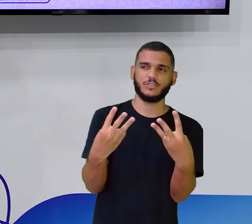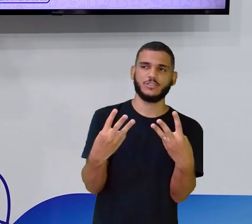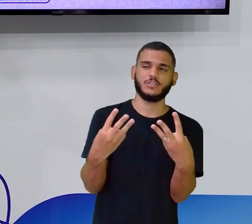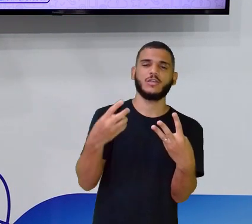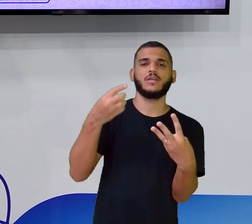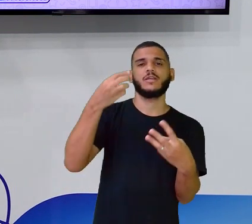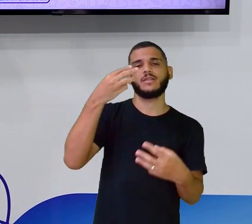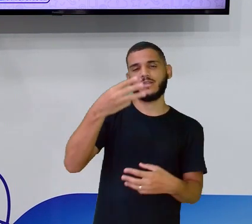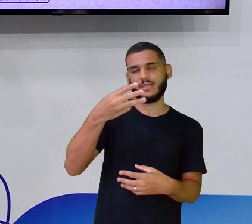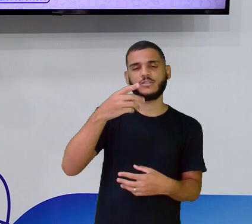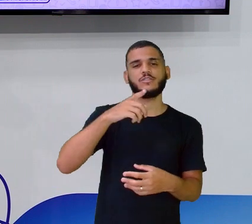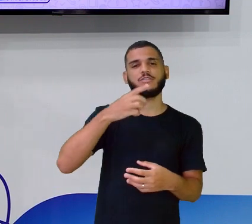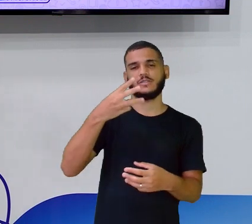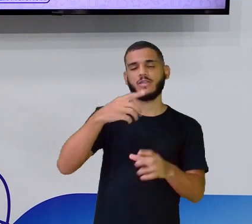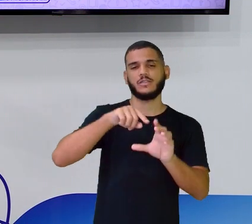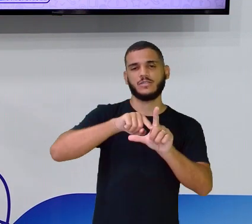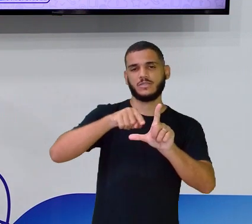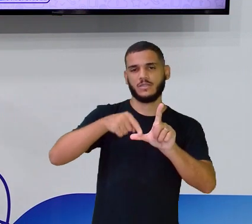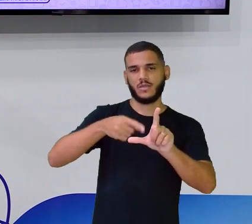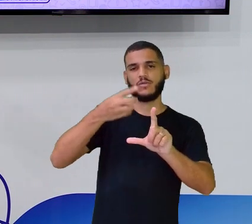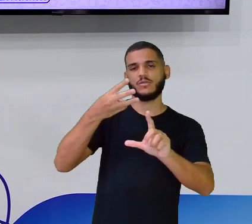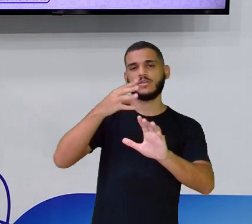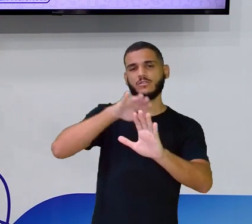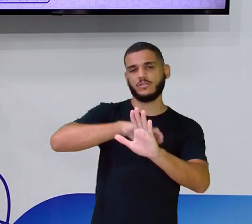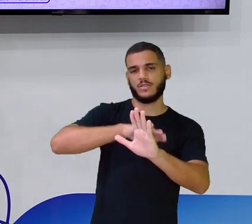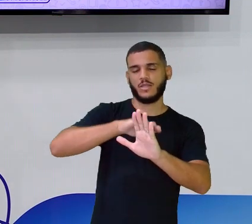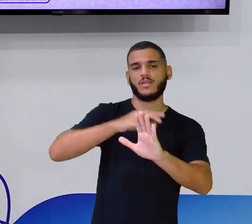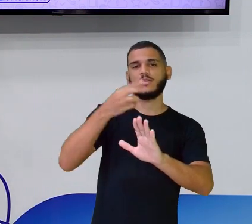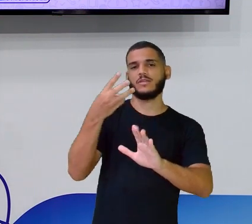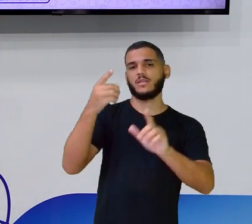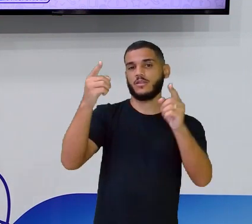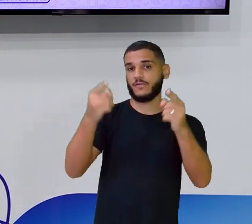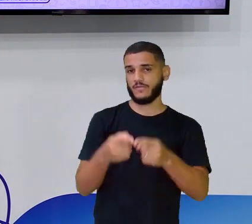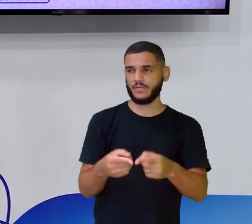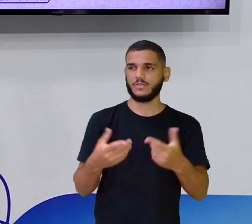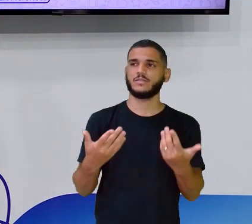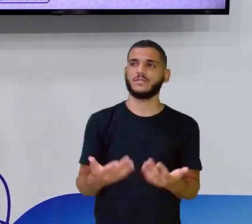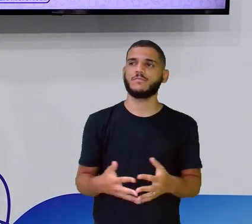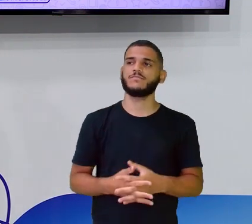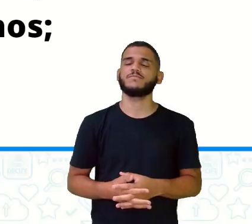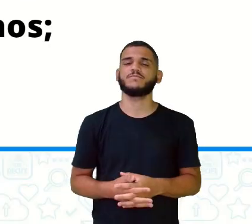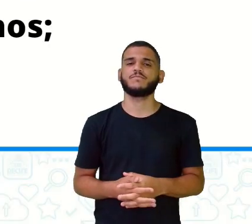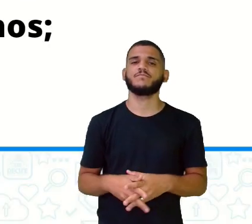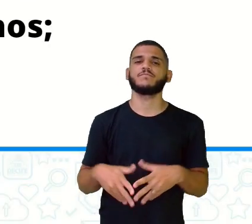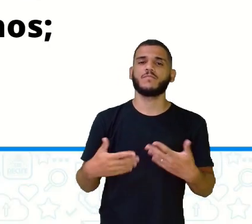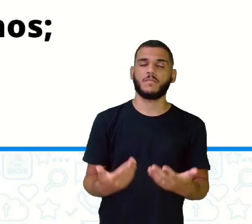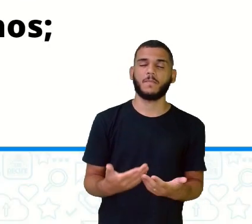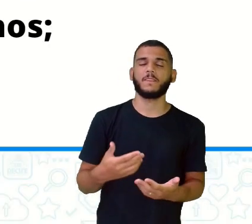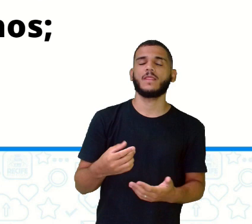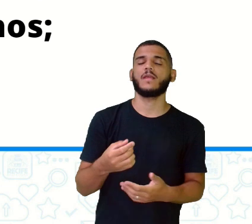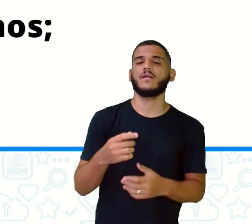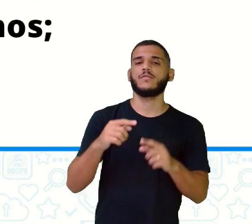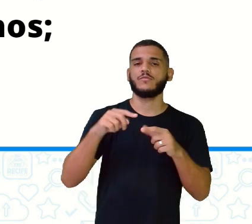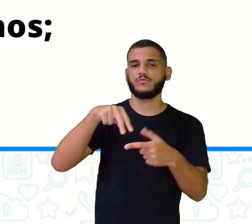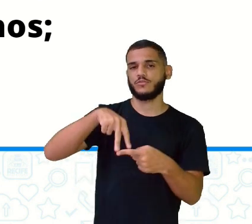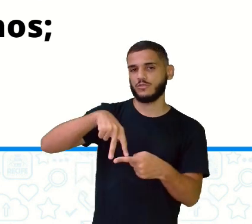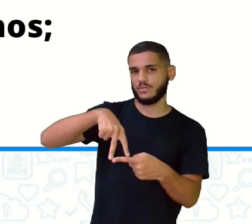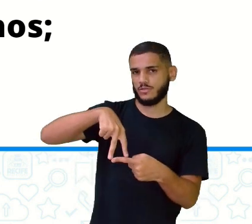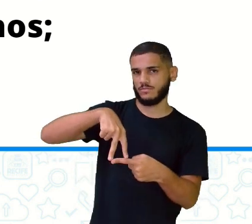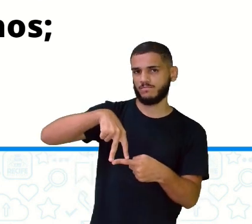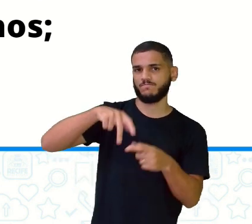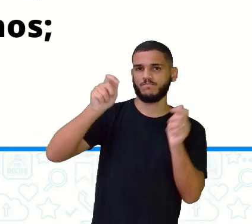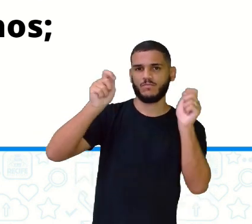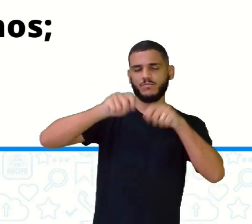3 ângulos e 3 vértices. Beleza? Os triângulos possuem 3